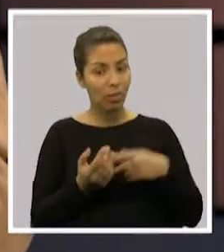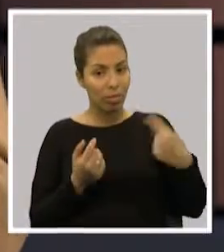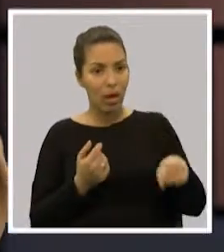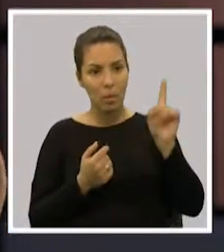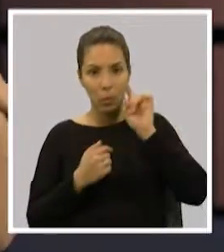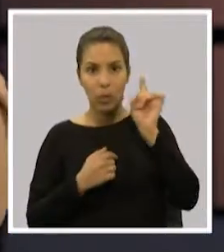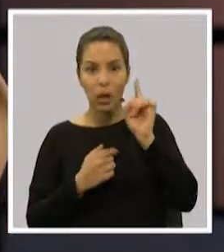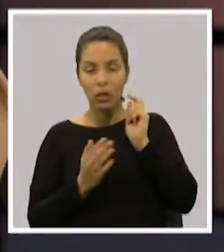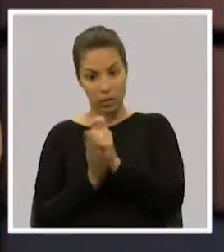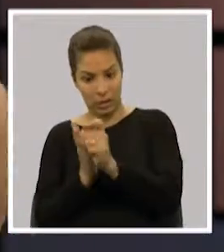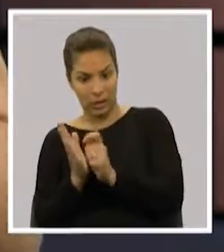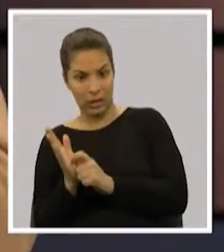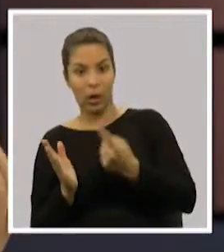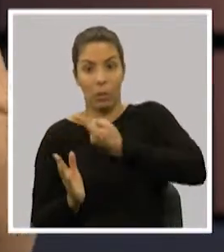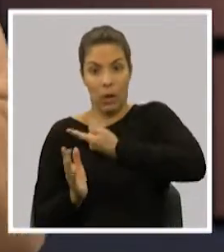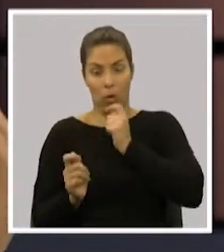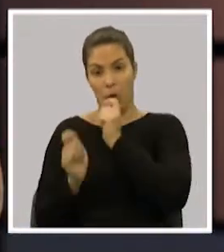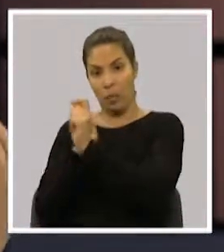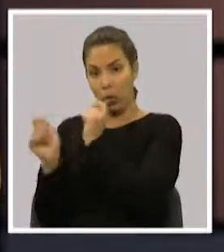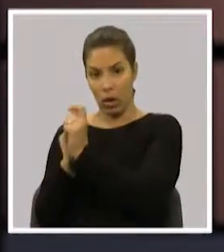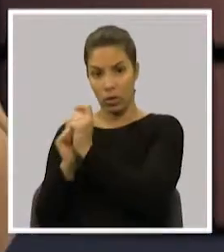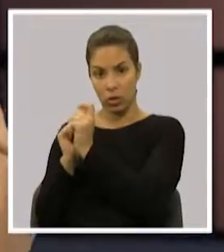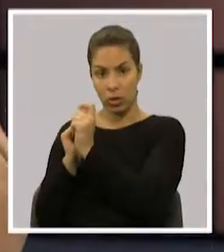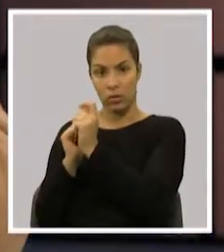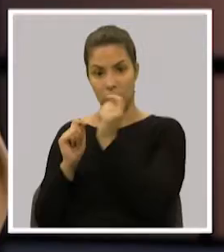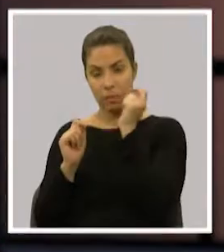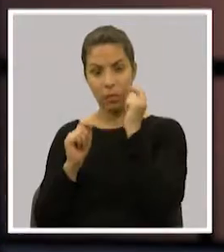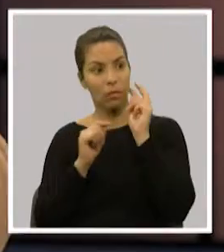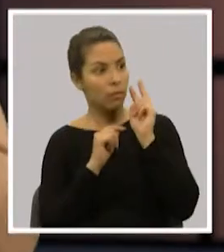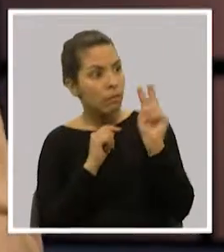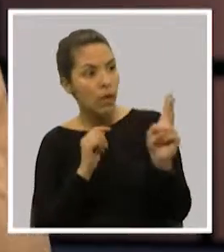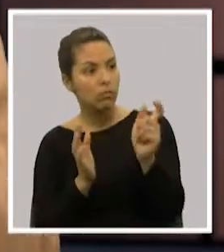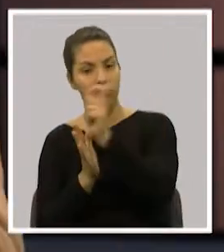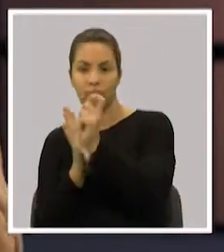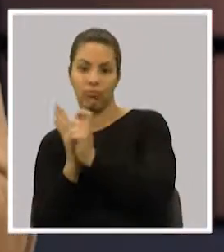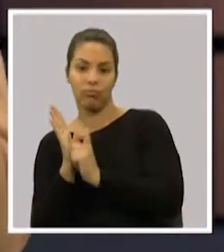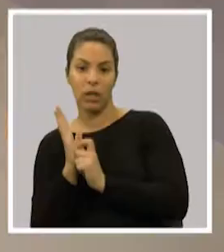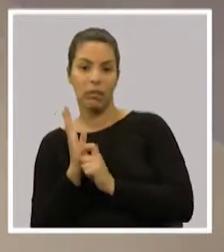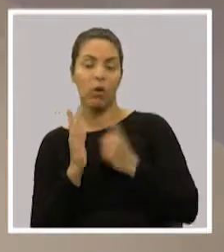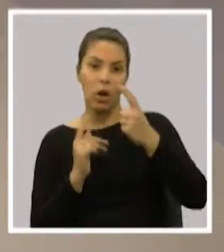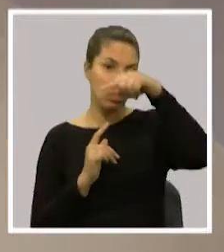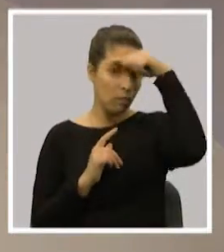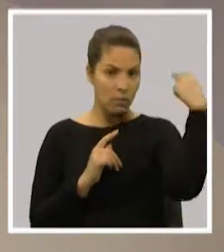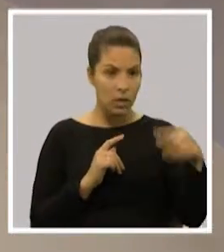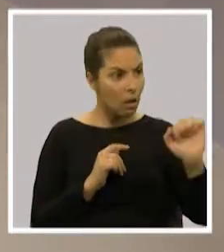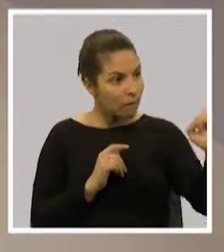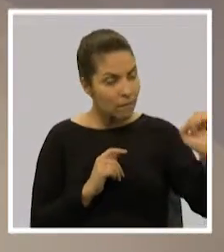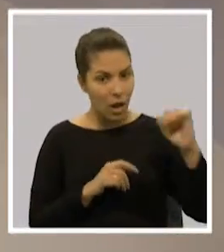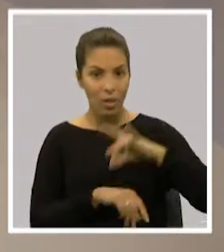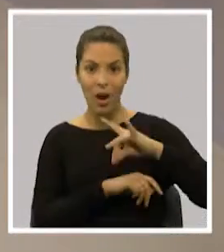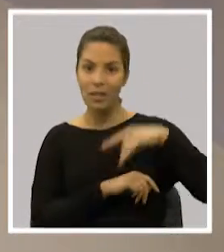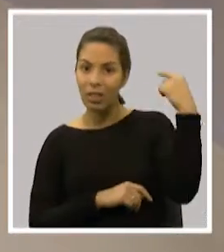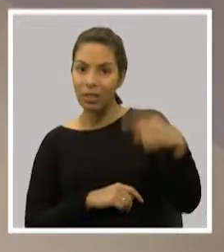que é preciso considerar. Portanto, na descrição do que aconteceu na reportagem daquela celebração, é importante sublinhar também que ele, com alguma